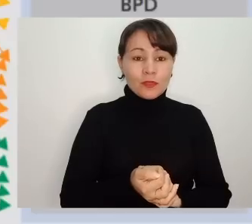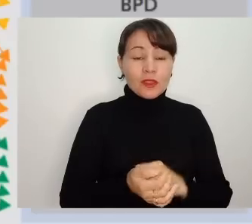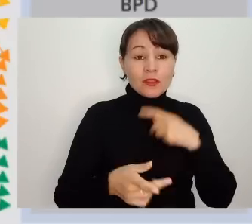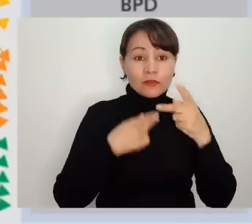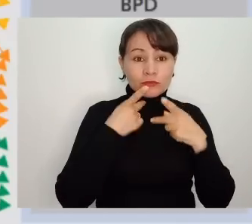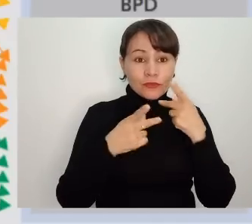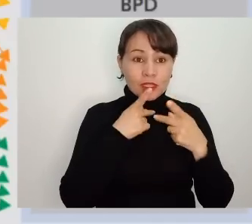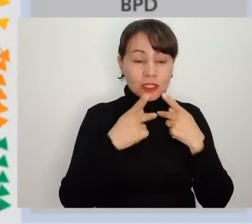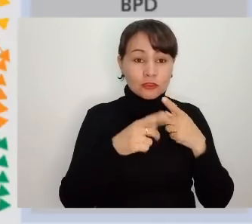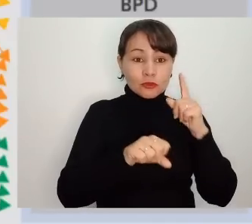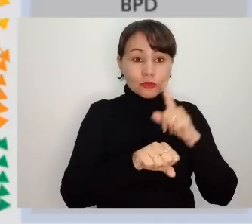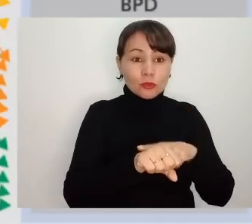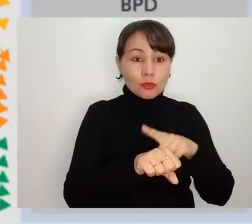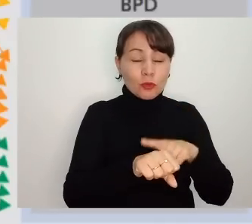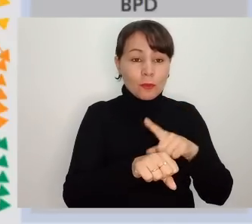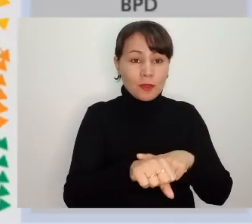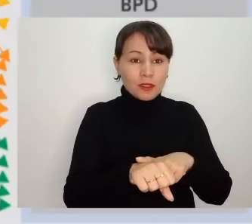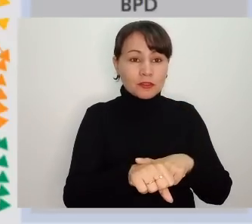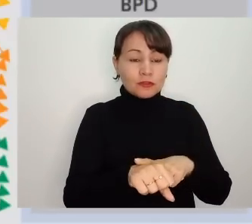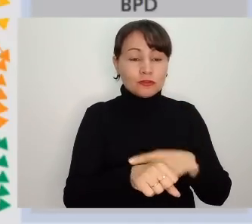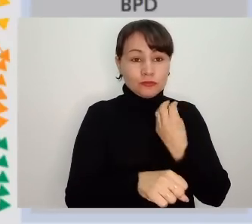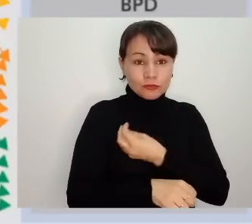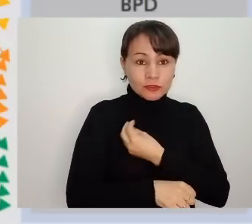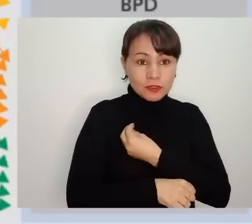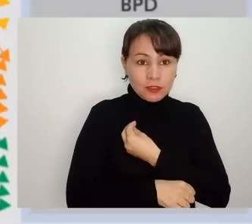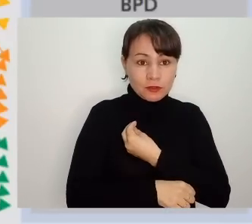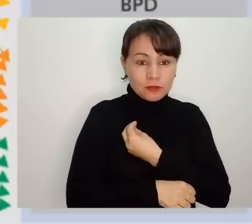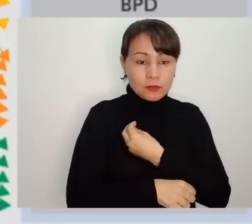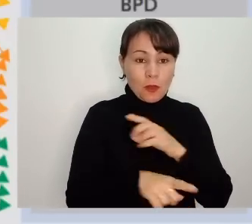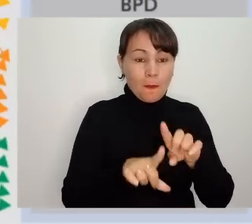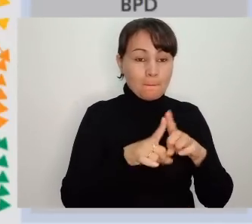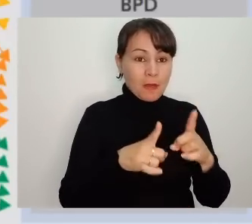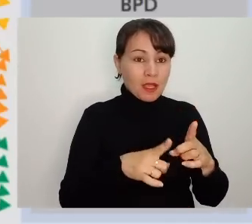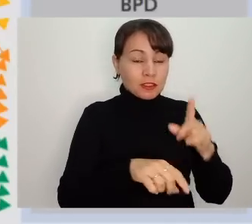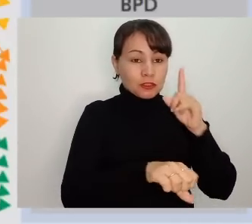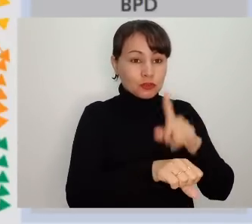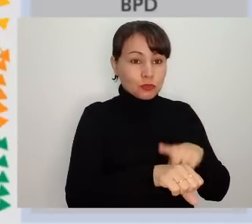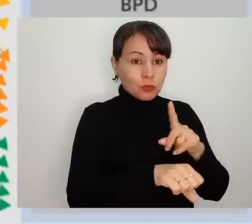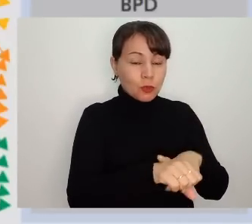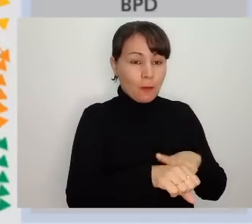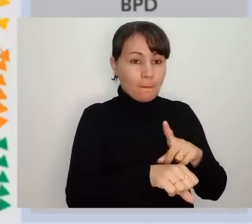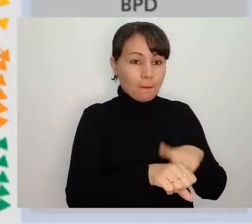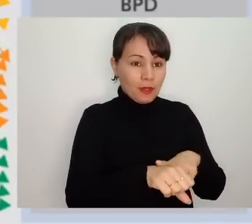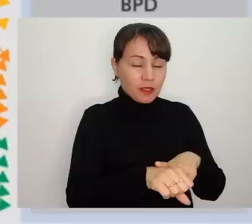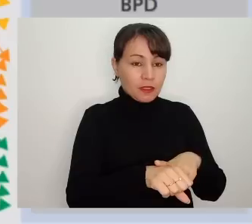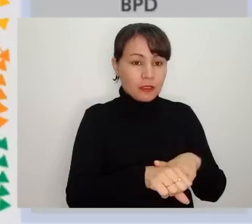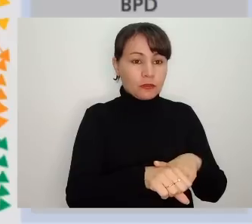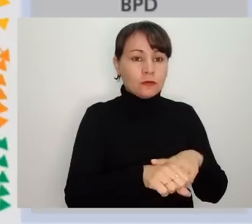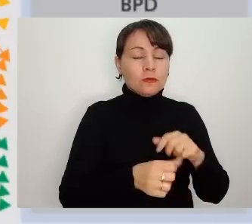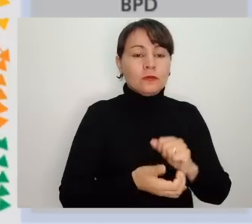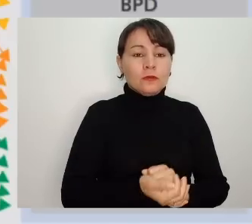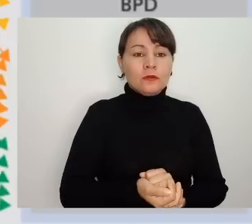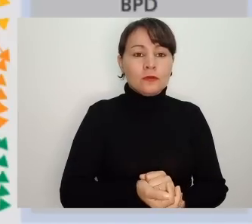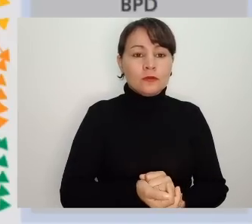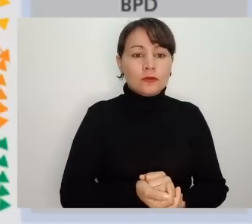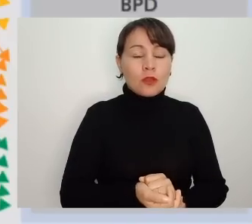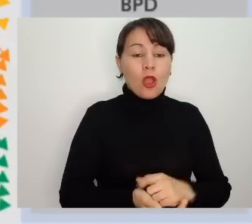Isso a gente está falando de uma situação fisiológica, mas numa situação